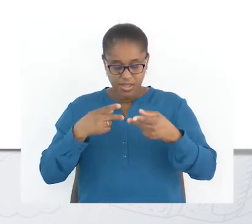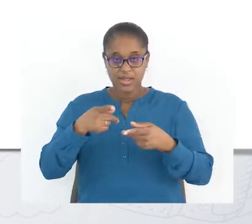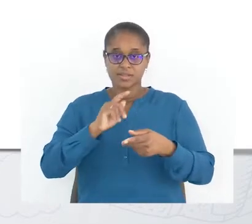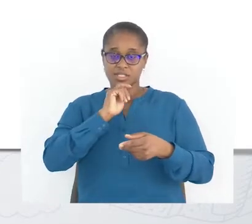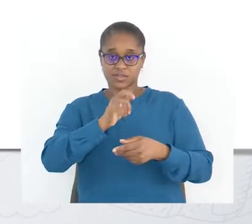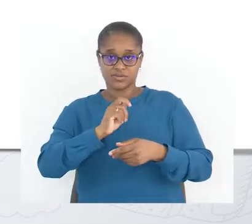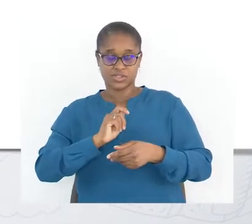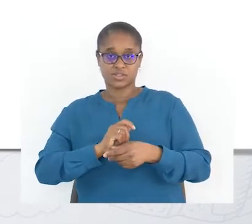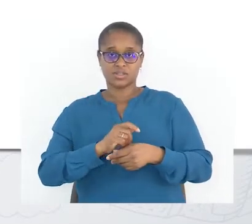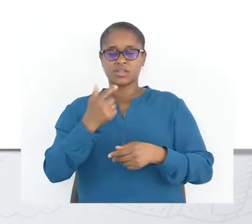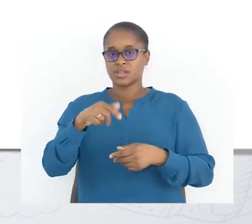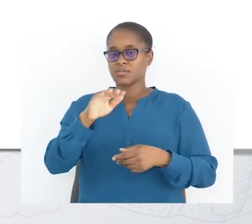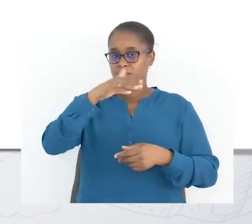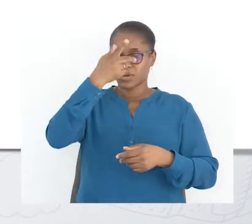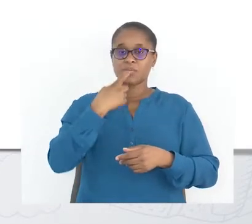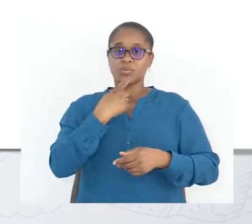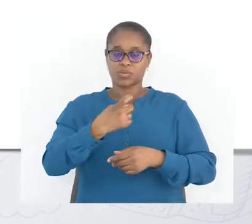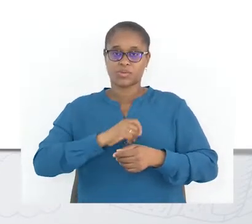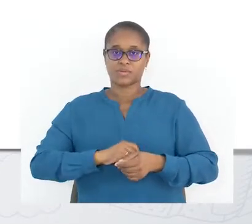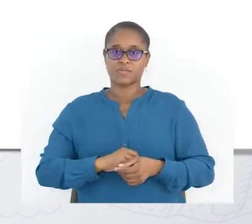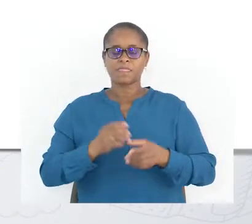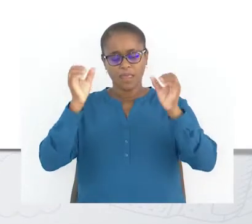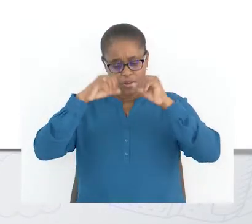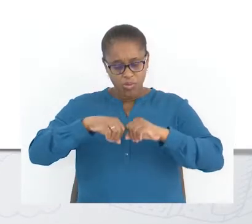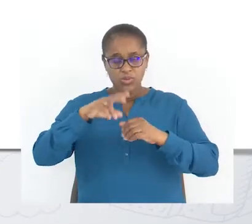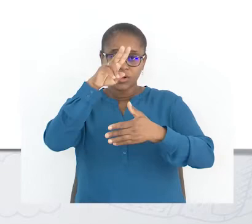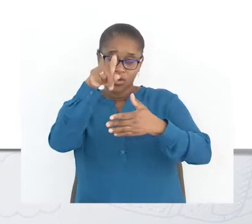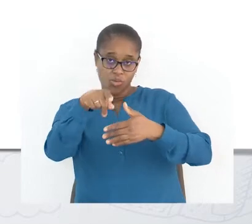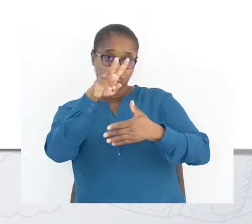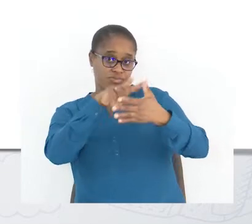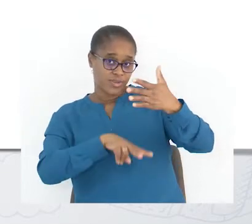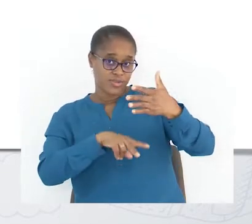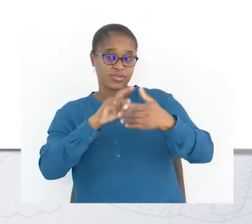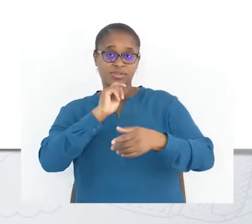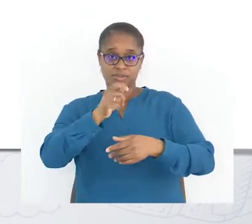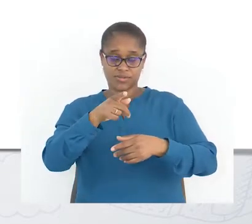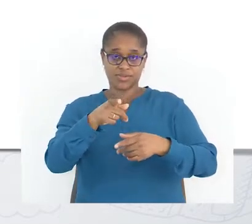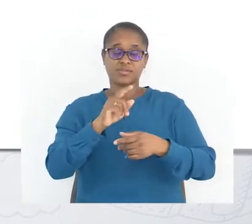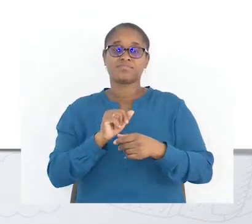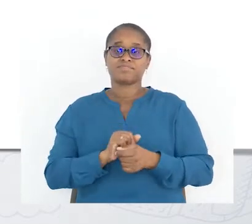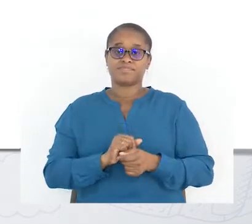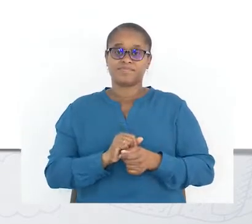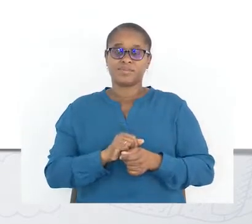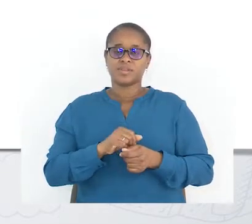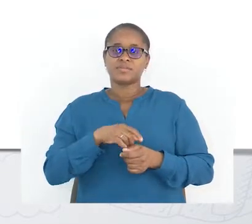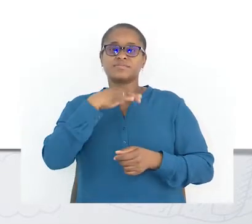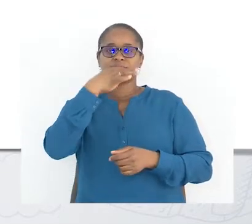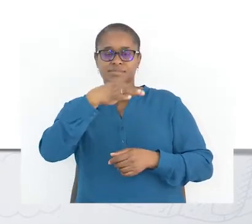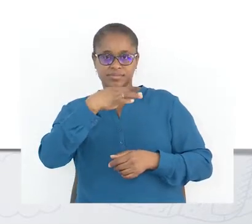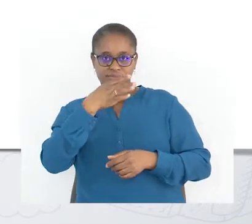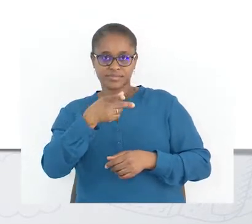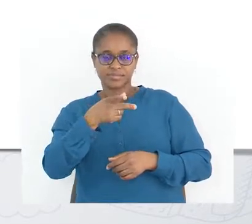Então, para a análise da entrevista, temos a primeira pergunta. De acordo com o texto entrevista, neste